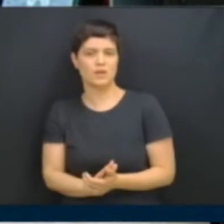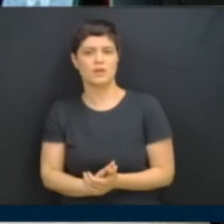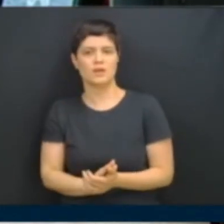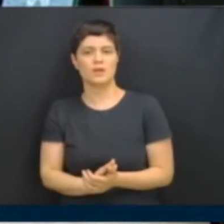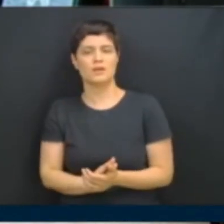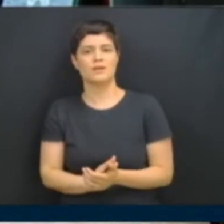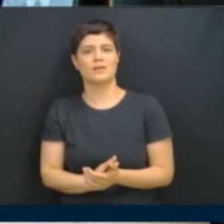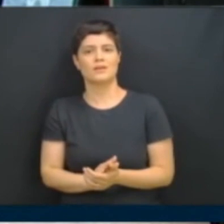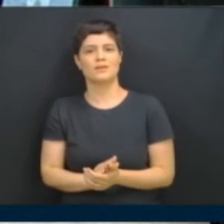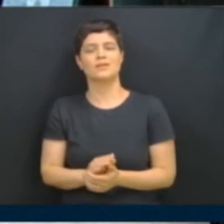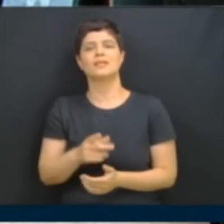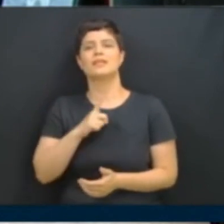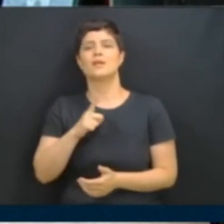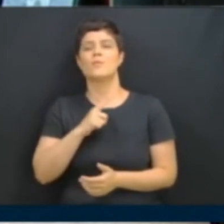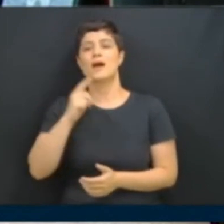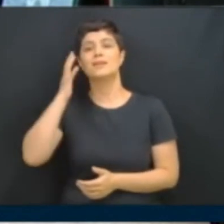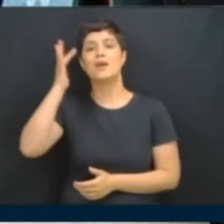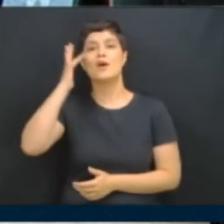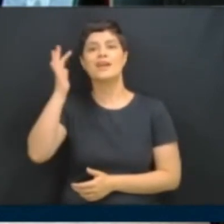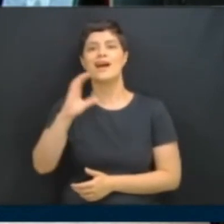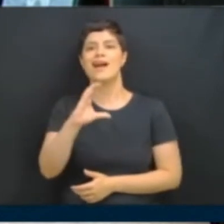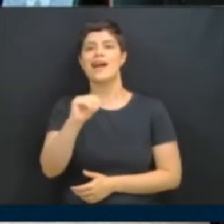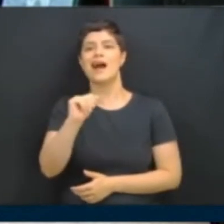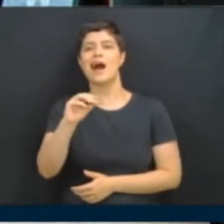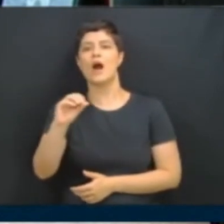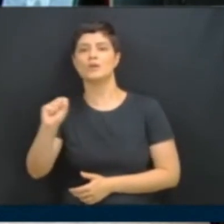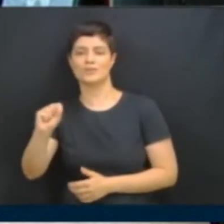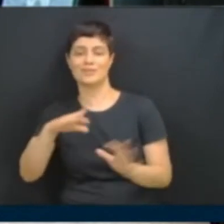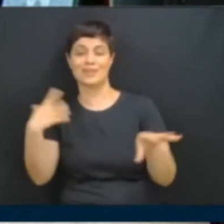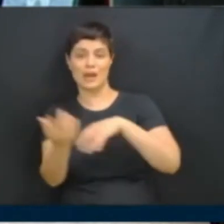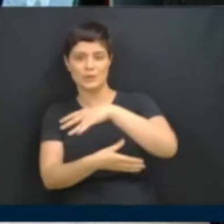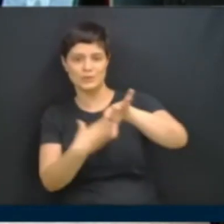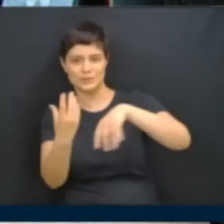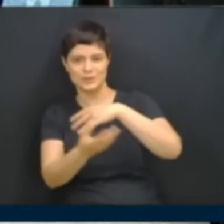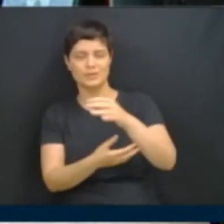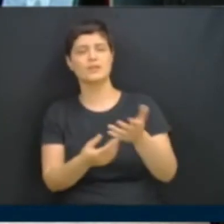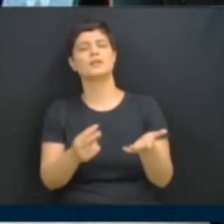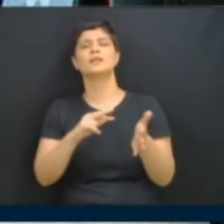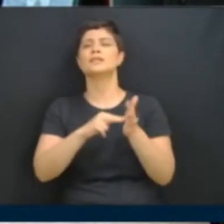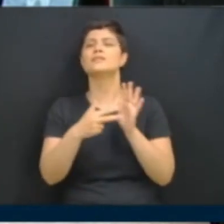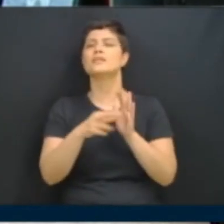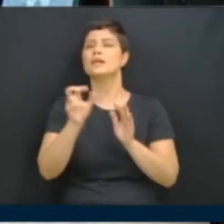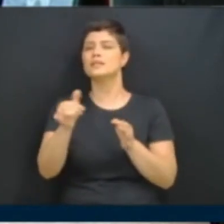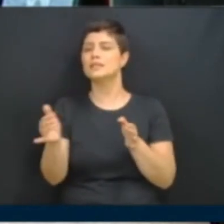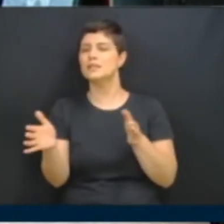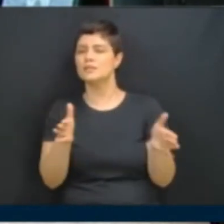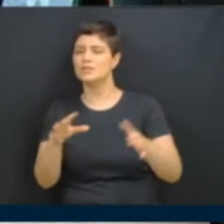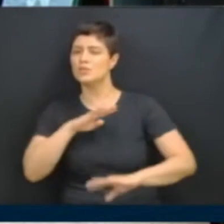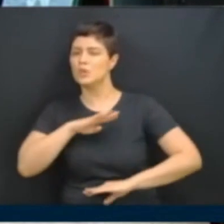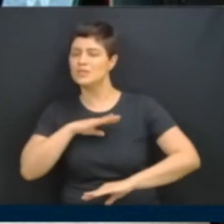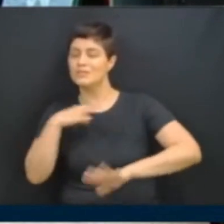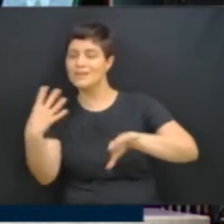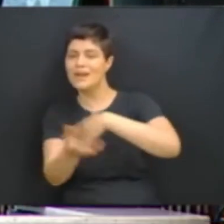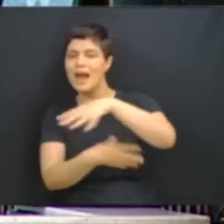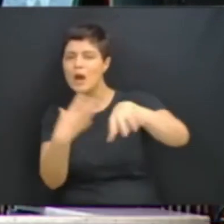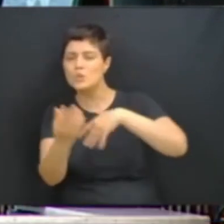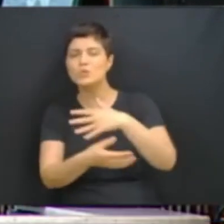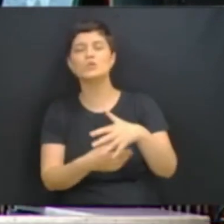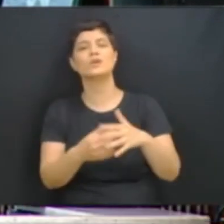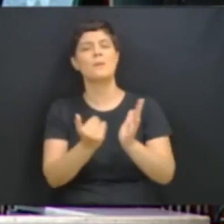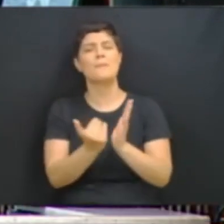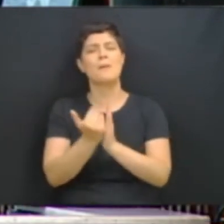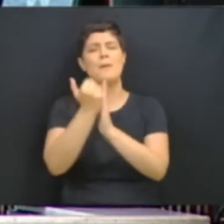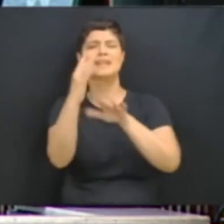uma teoria chamada teoria do caos. Nele, tudo se vale e tudo se consegue. Quanto mais